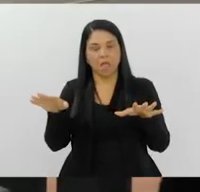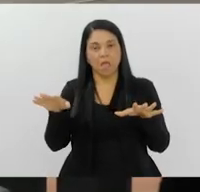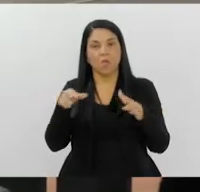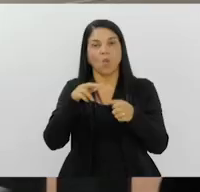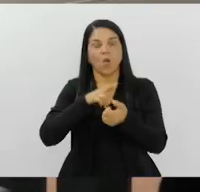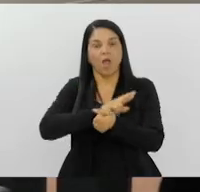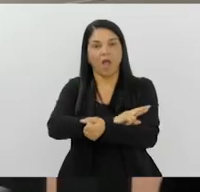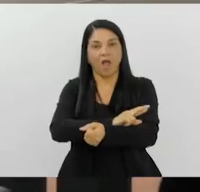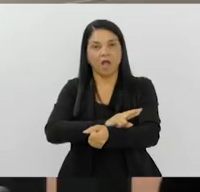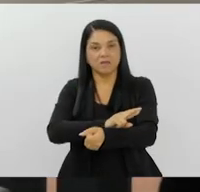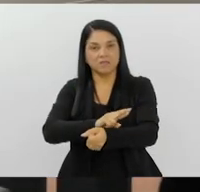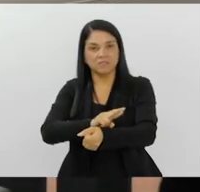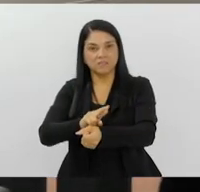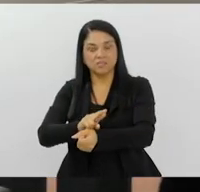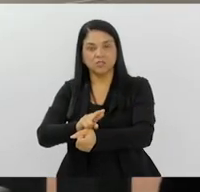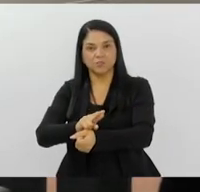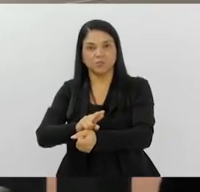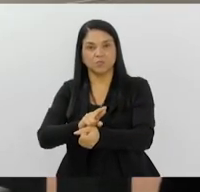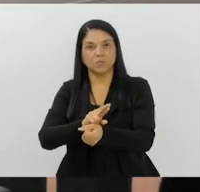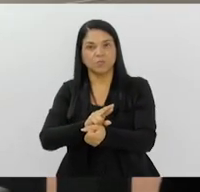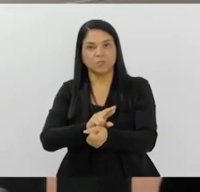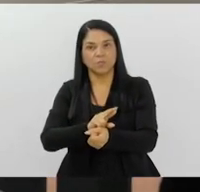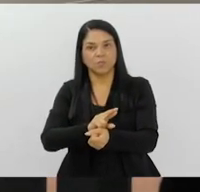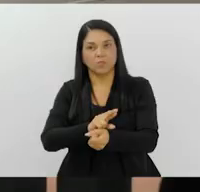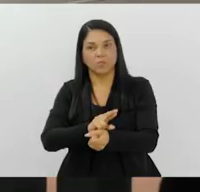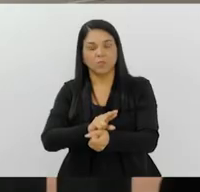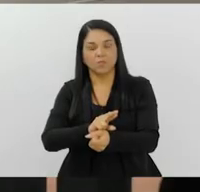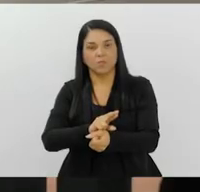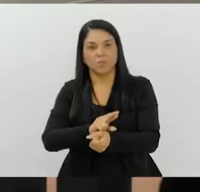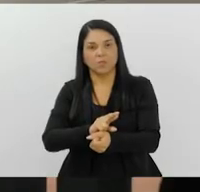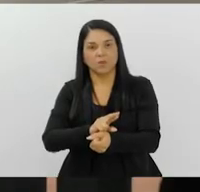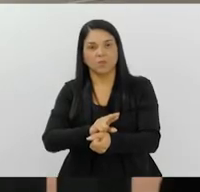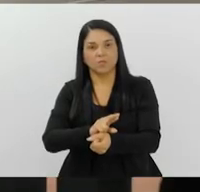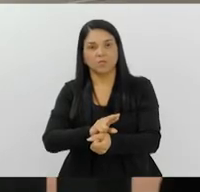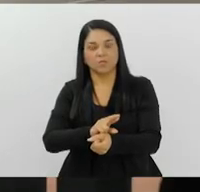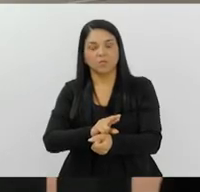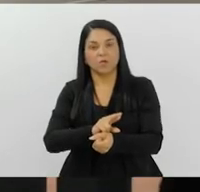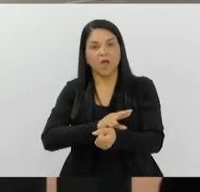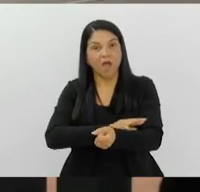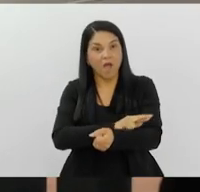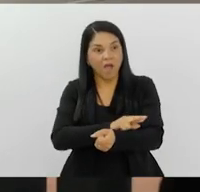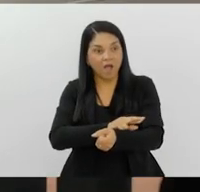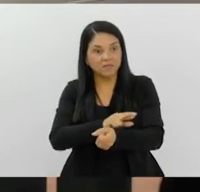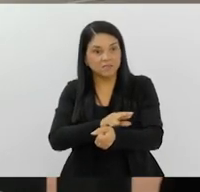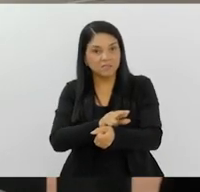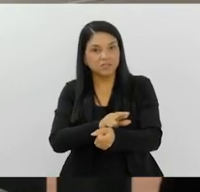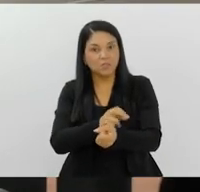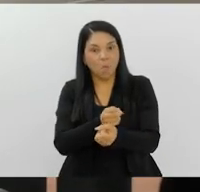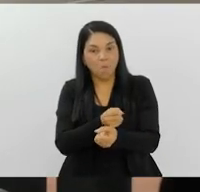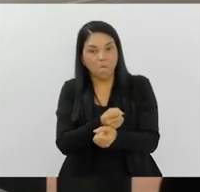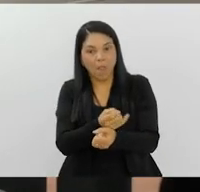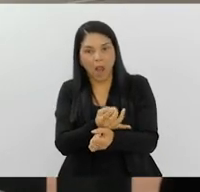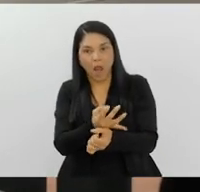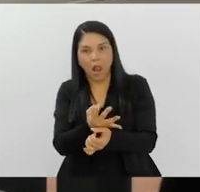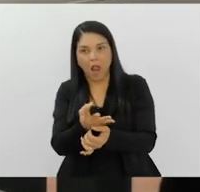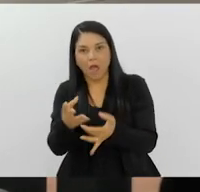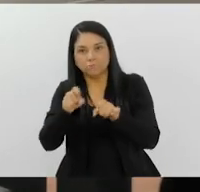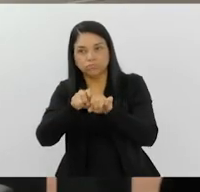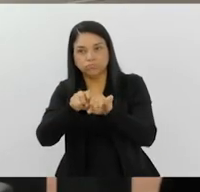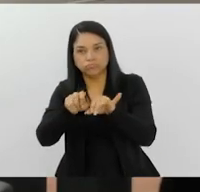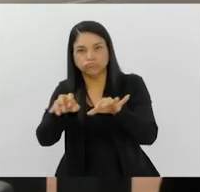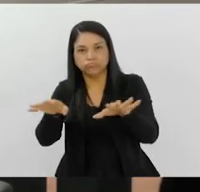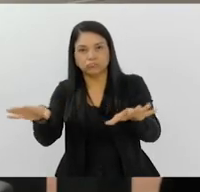racismo algoritmo então o racismo chegou no algoritmo Então esta